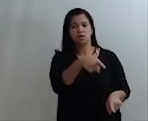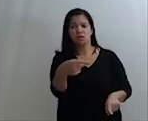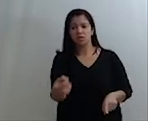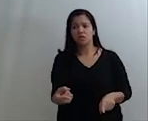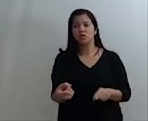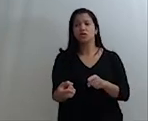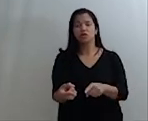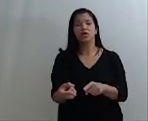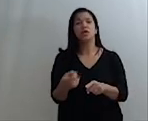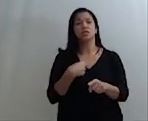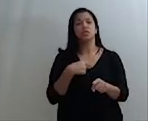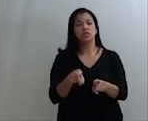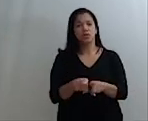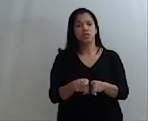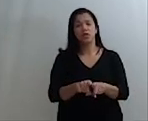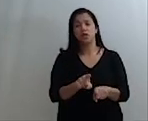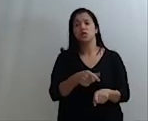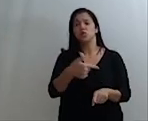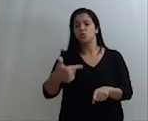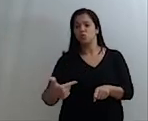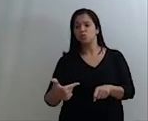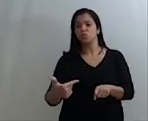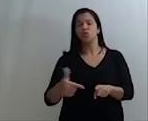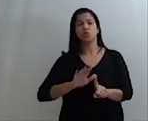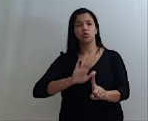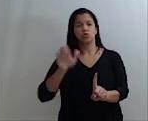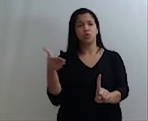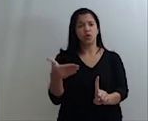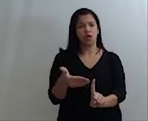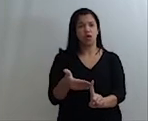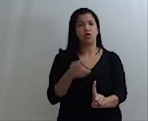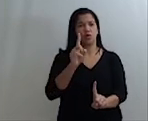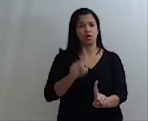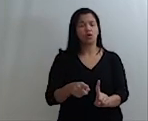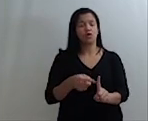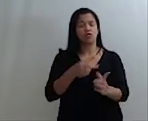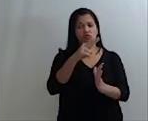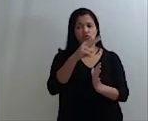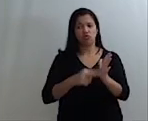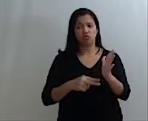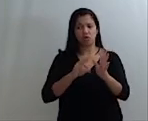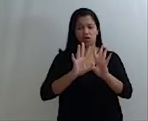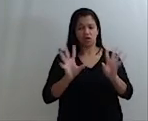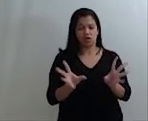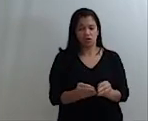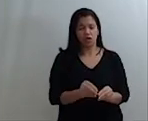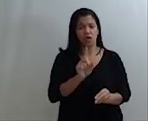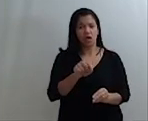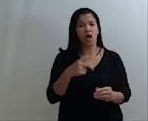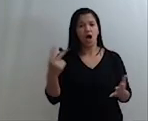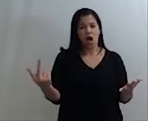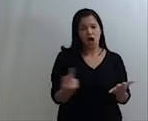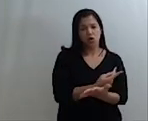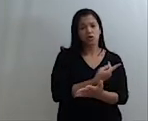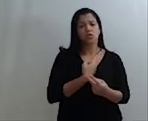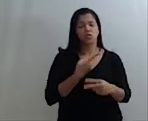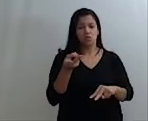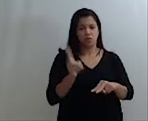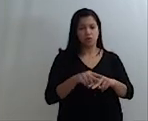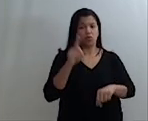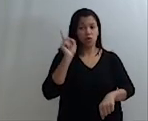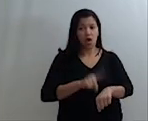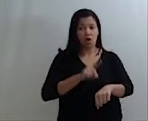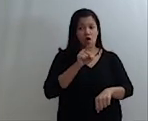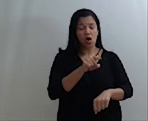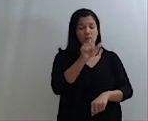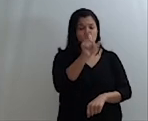corréus e eu mais uma vez peço venia para uma breve leitura tendo em vista as circunstâncias da prisão inf flagrante as